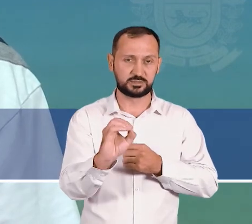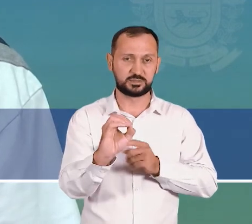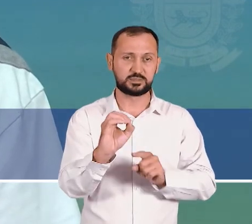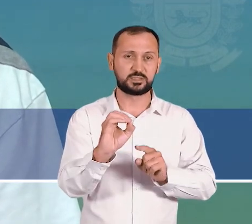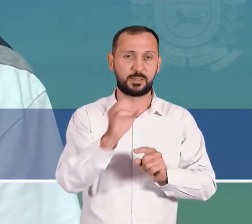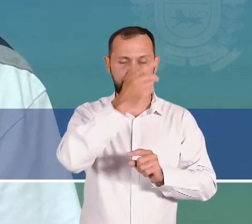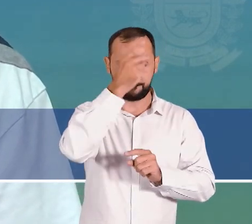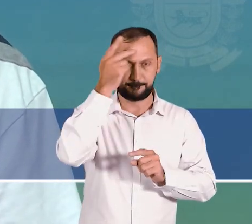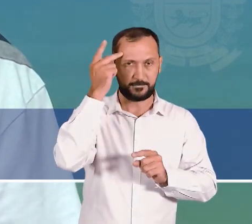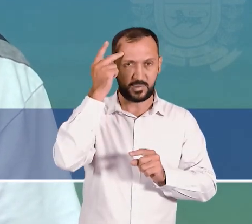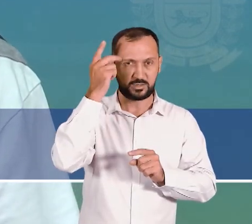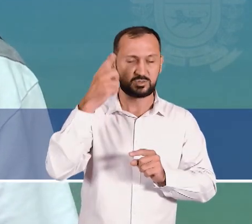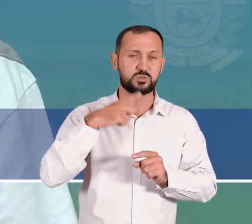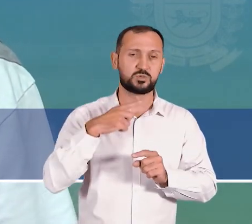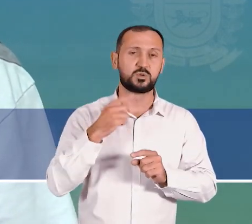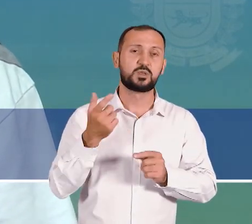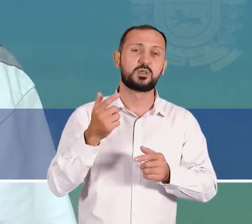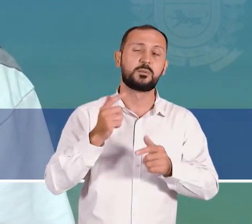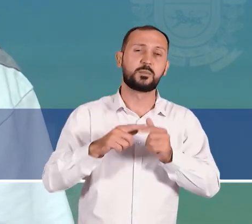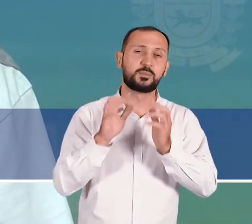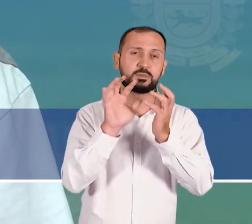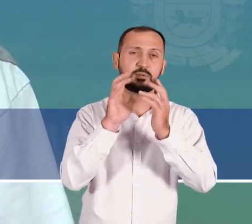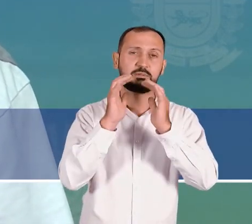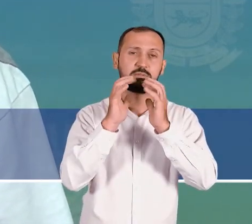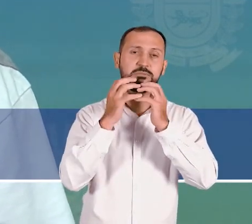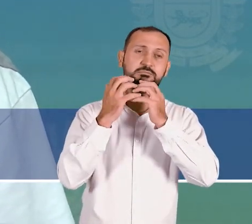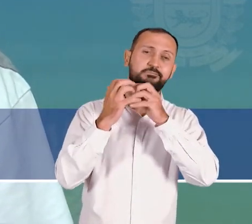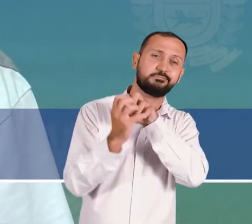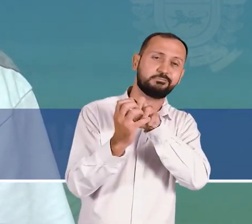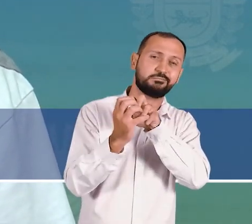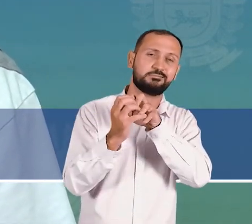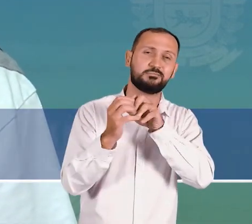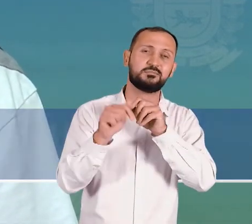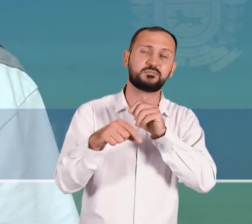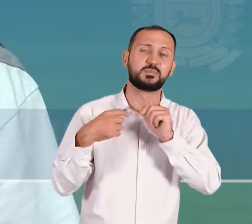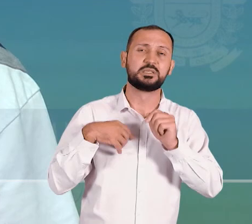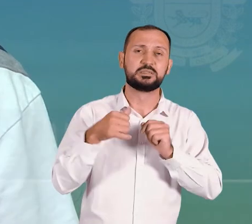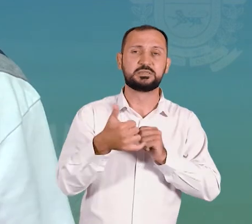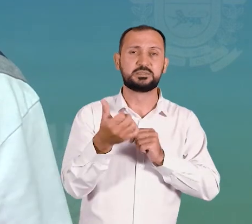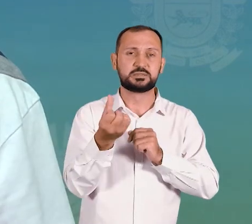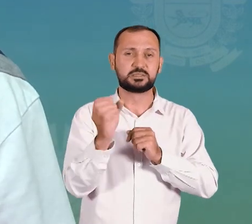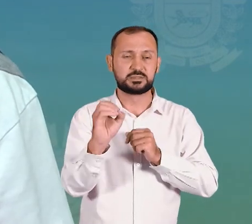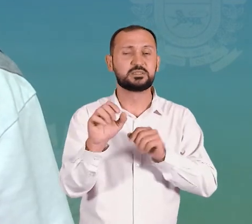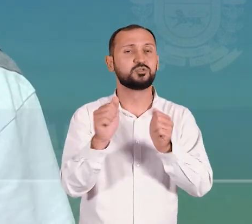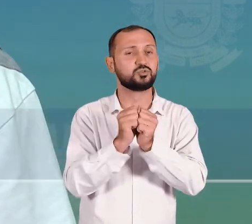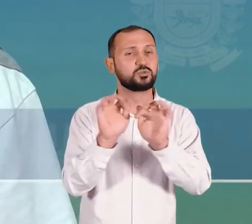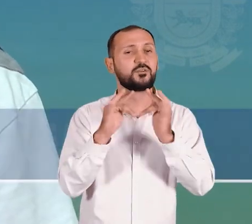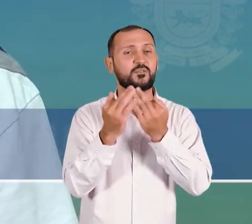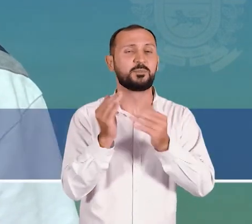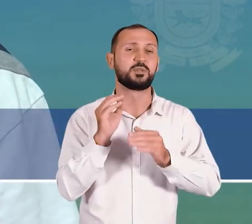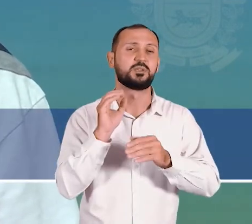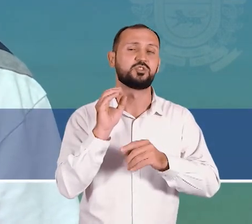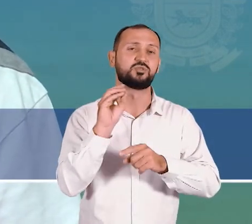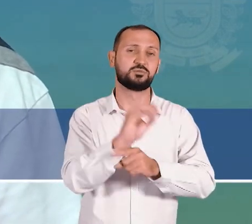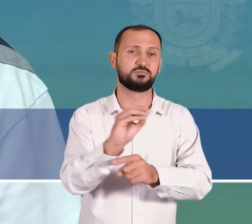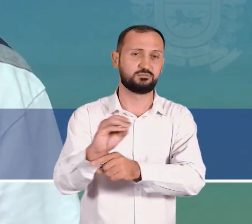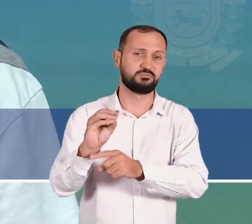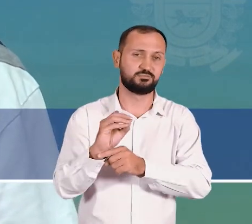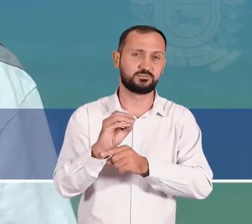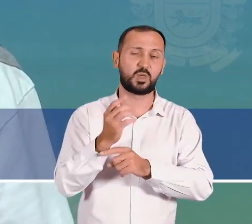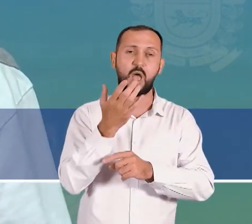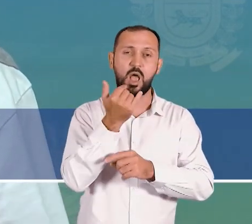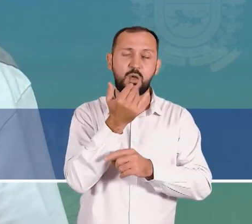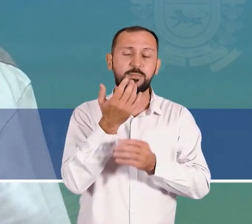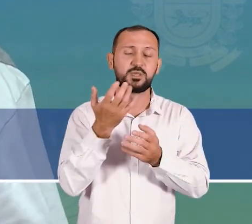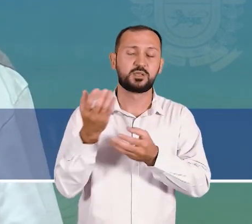a 160 pessoas, né, que são com paralisia cerebral grave, e junto com essas 160 pessoas, as famílias.